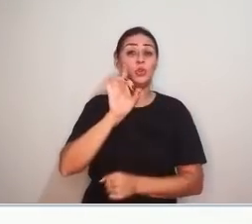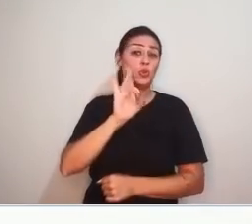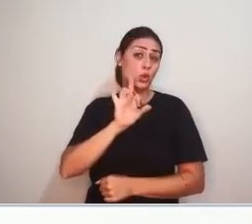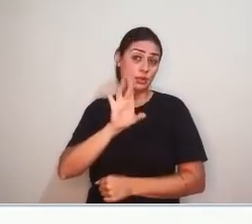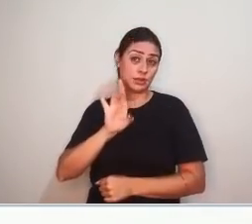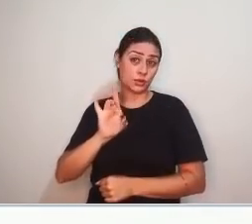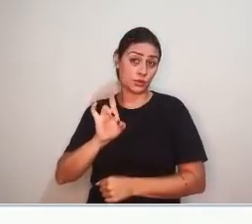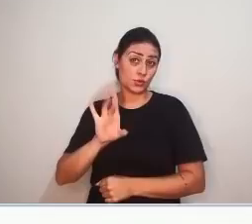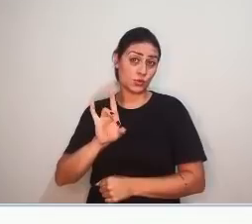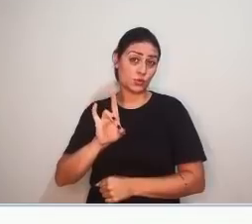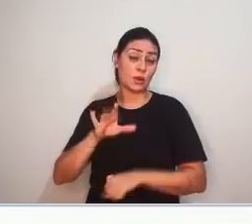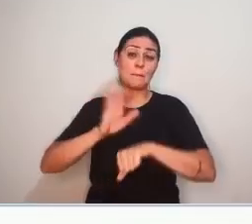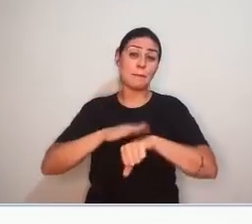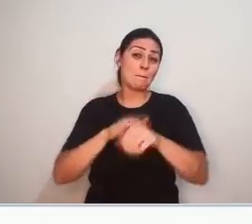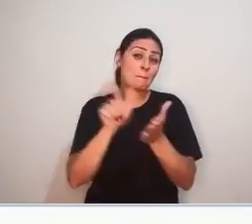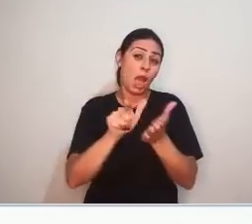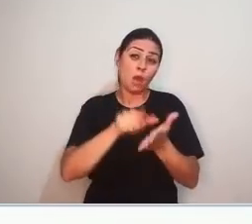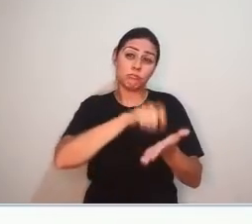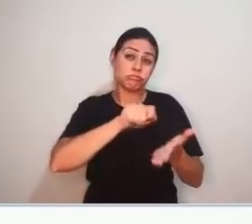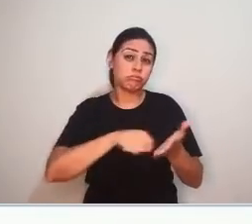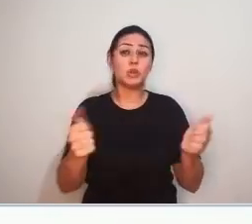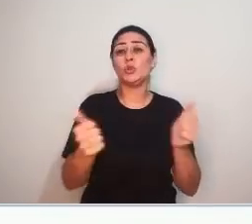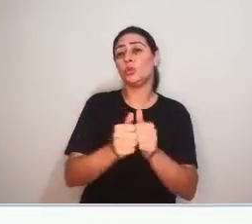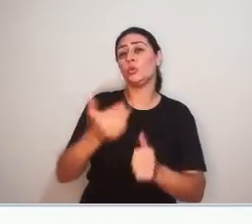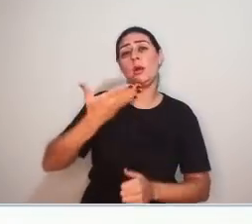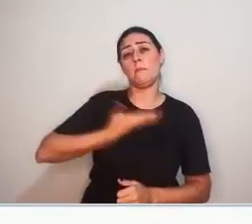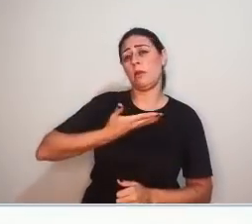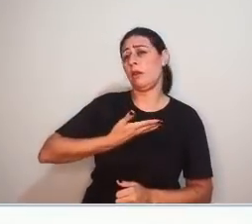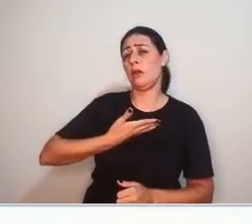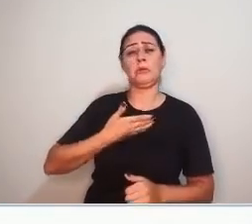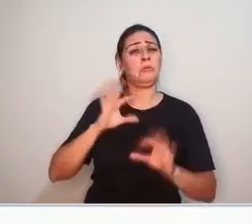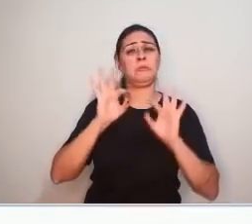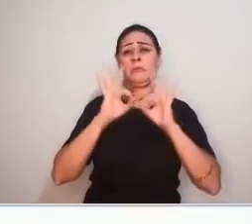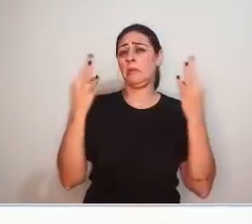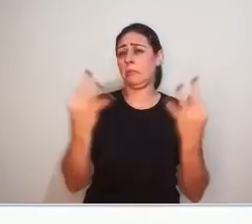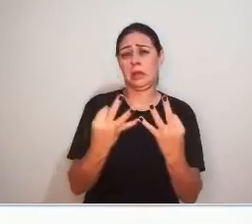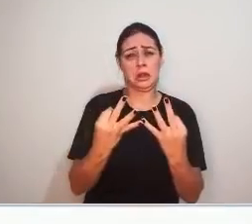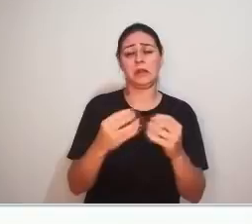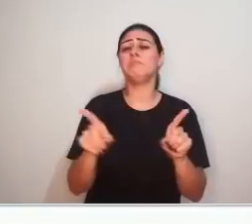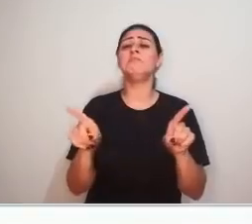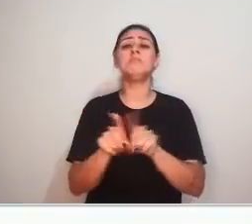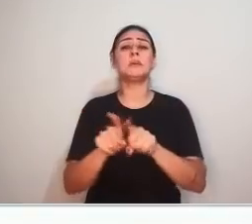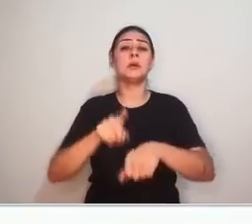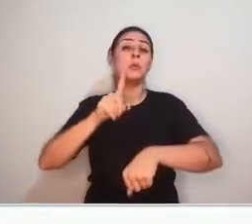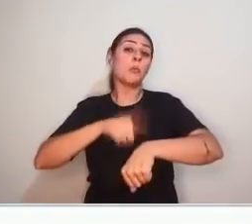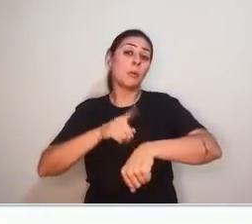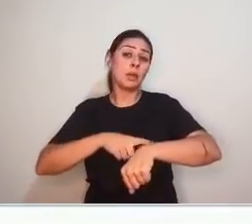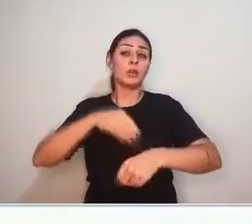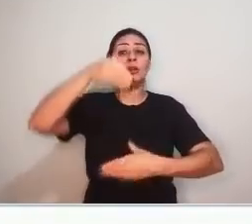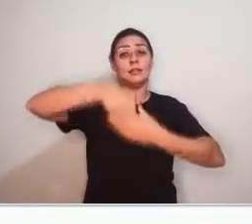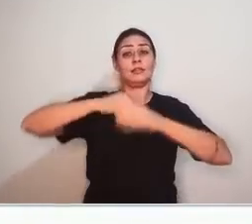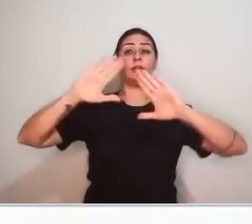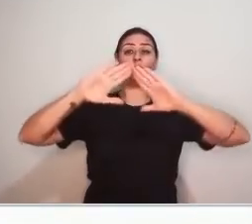fazer sozinho, usando meios não digitais, com a família, com os colegas. Tá? No momento em que ele